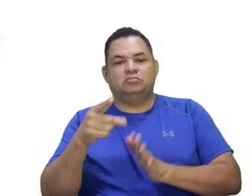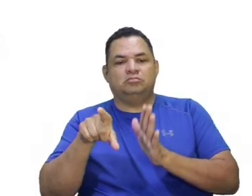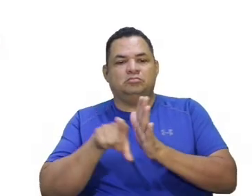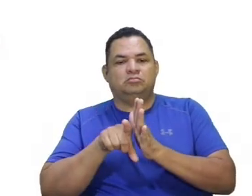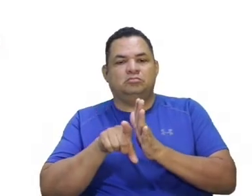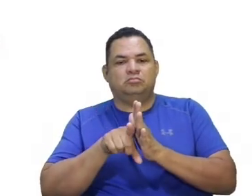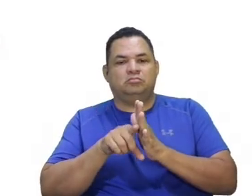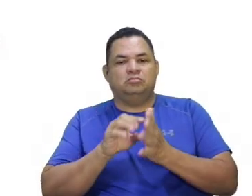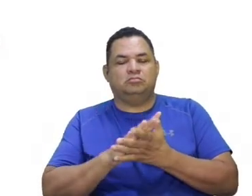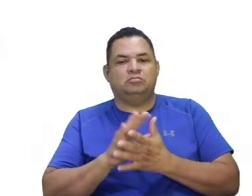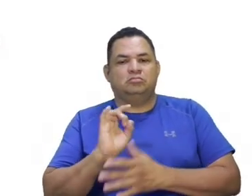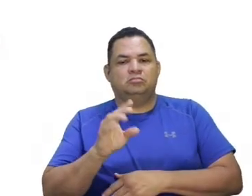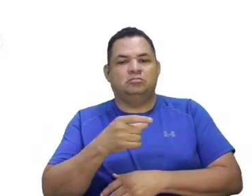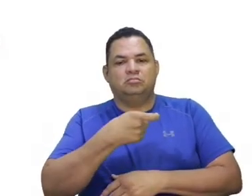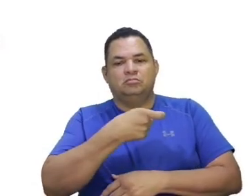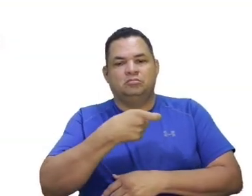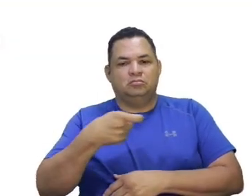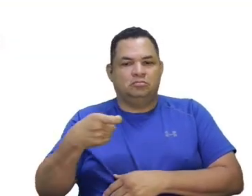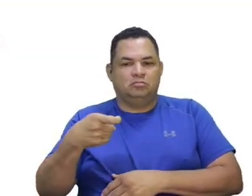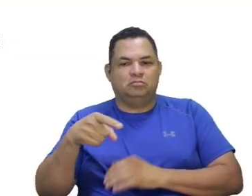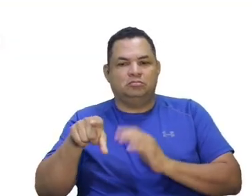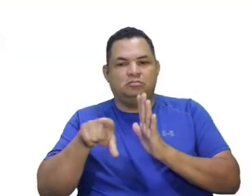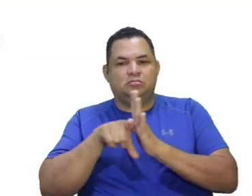ou ainda apenas X-,